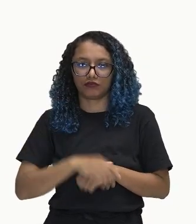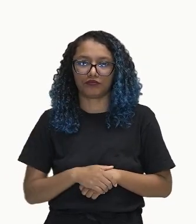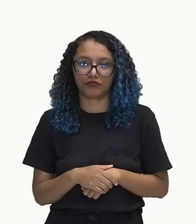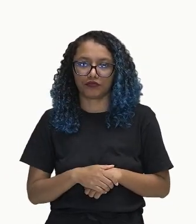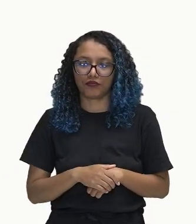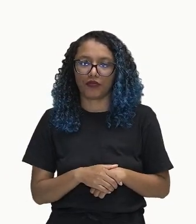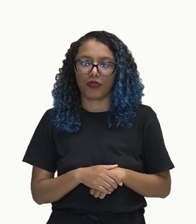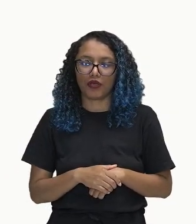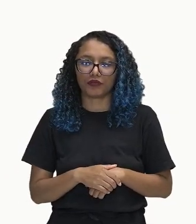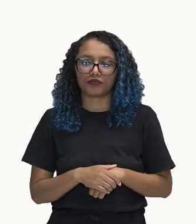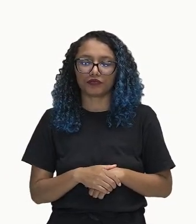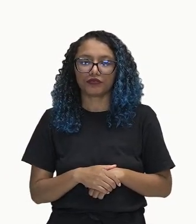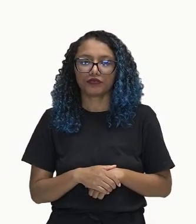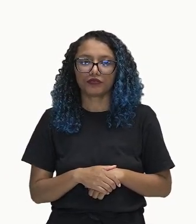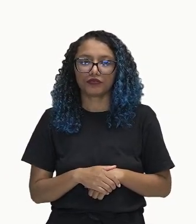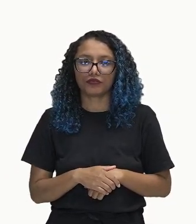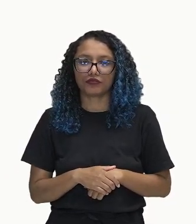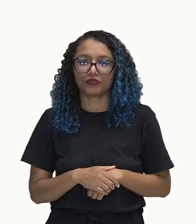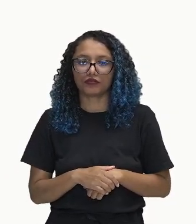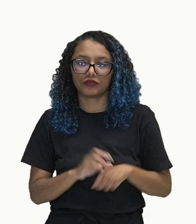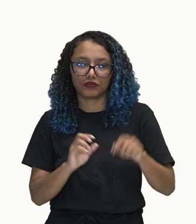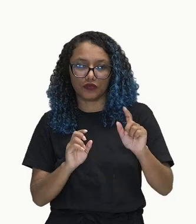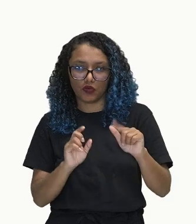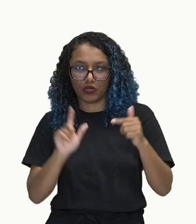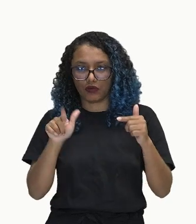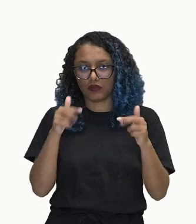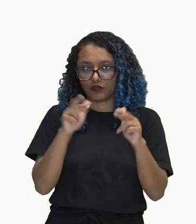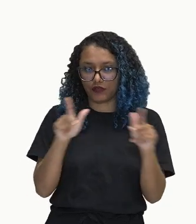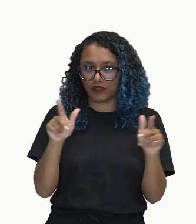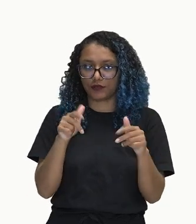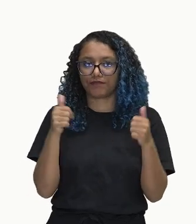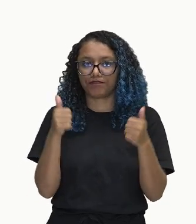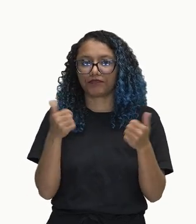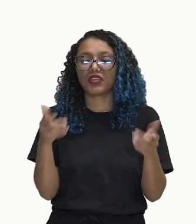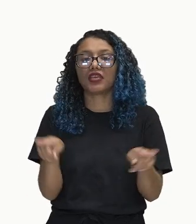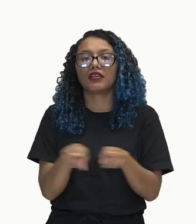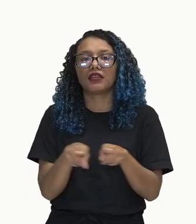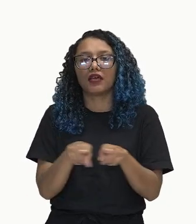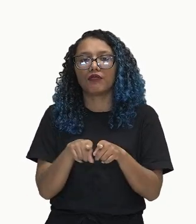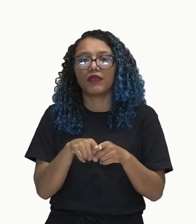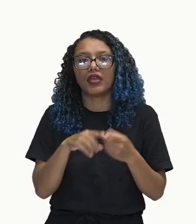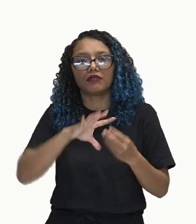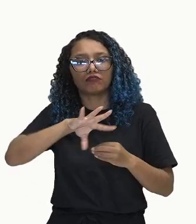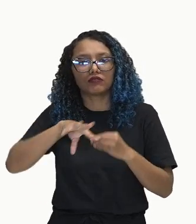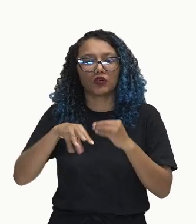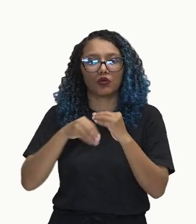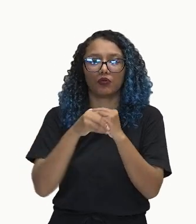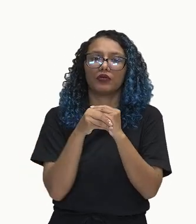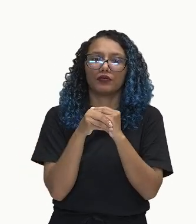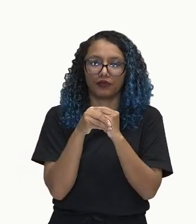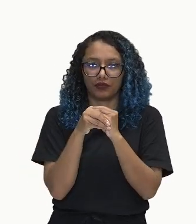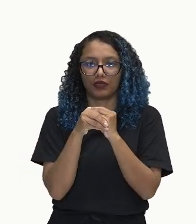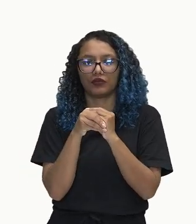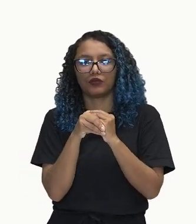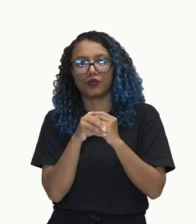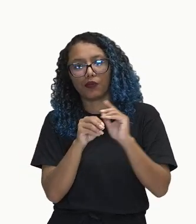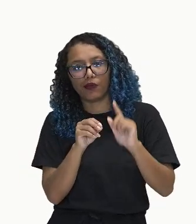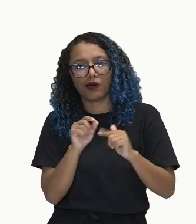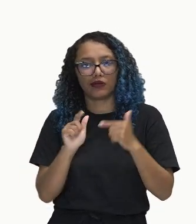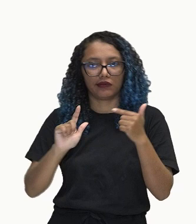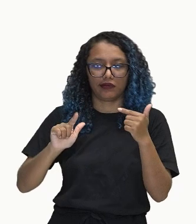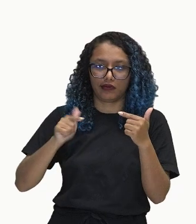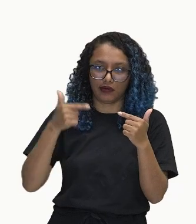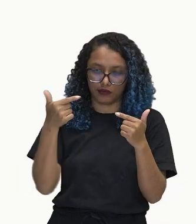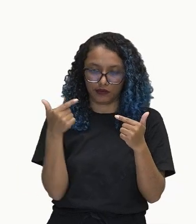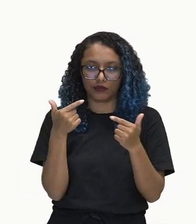quadrados. E aí também a gente trabalhou o complemento de quadrados, tá? Aí tem a seguinte pergunta,